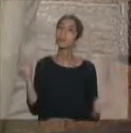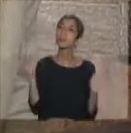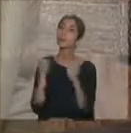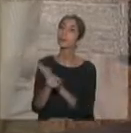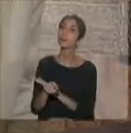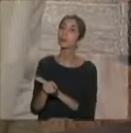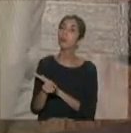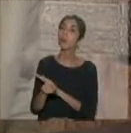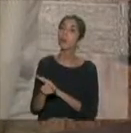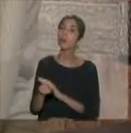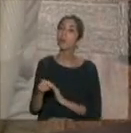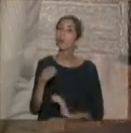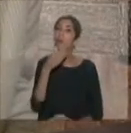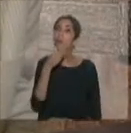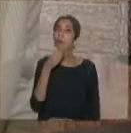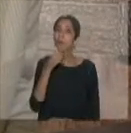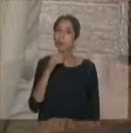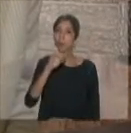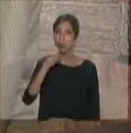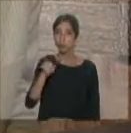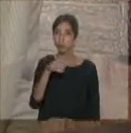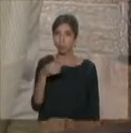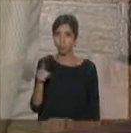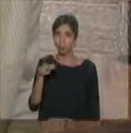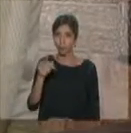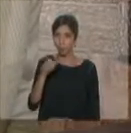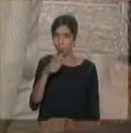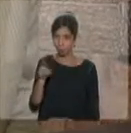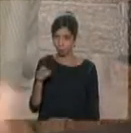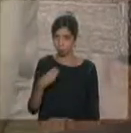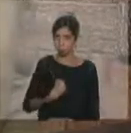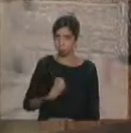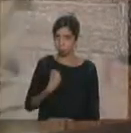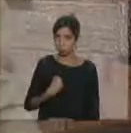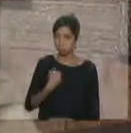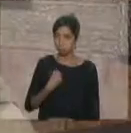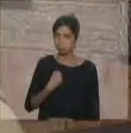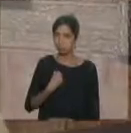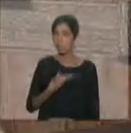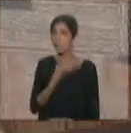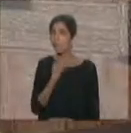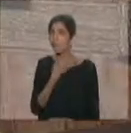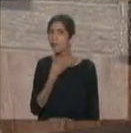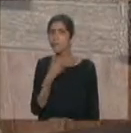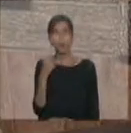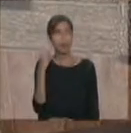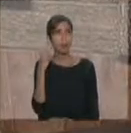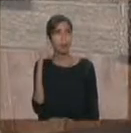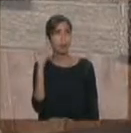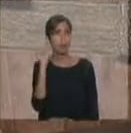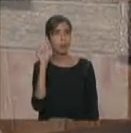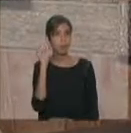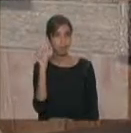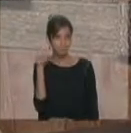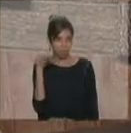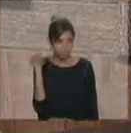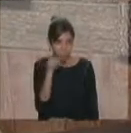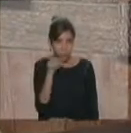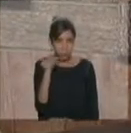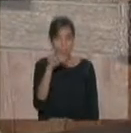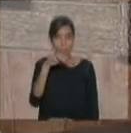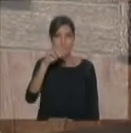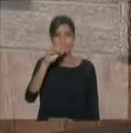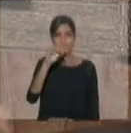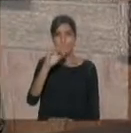pergunta: o doutor João Falcão está? Aí uma voz lá dentro responde: é você,